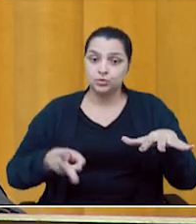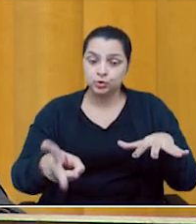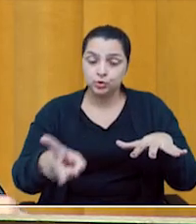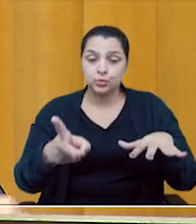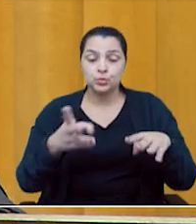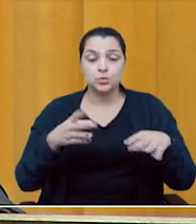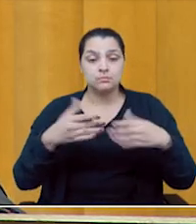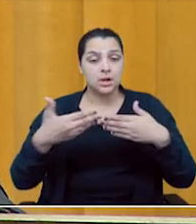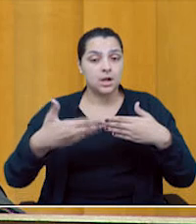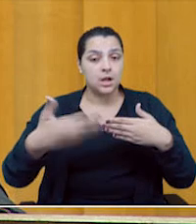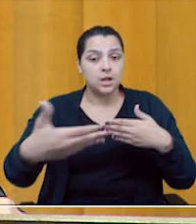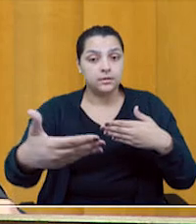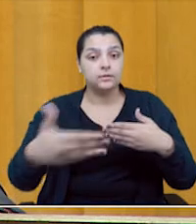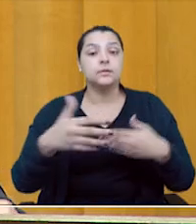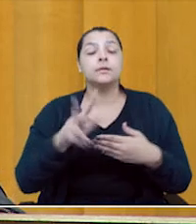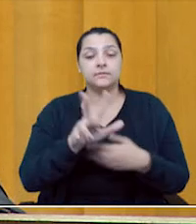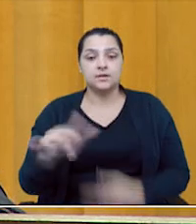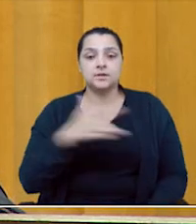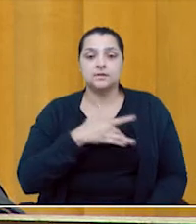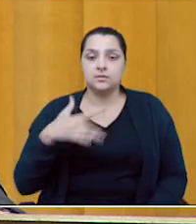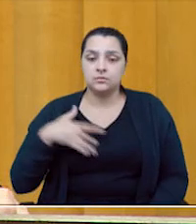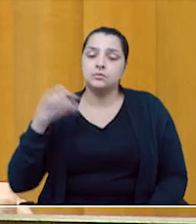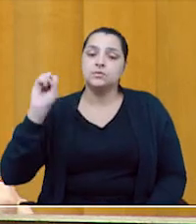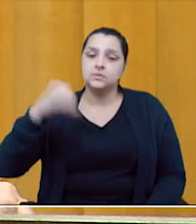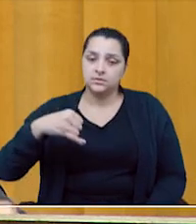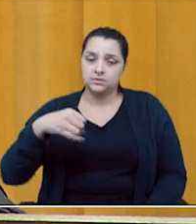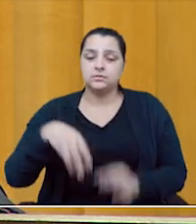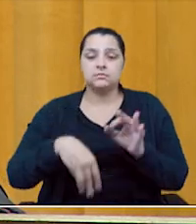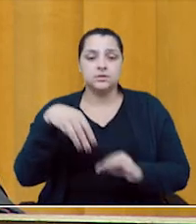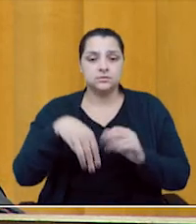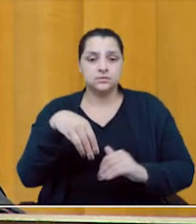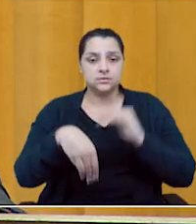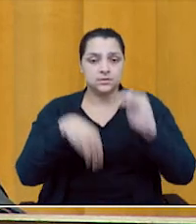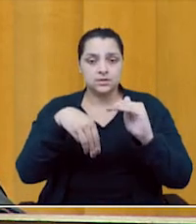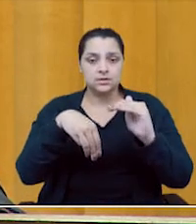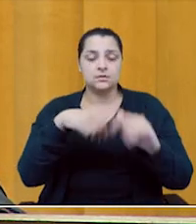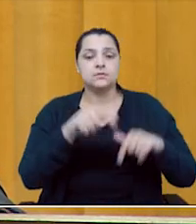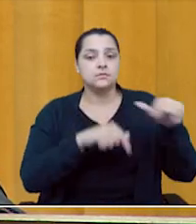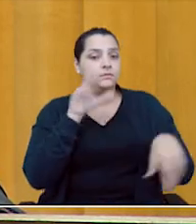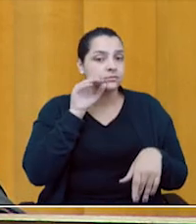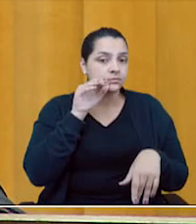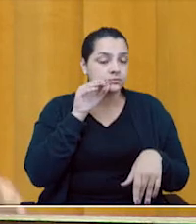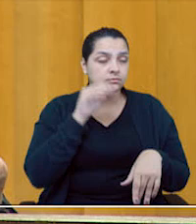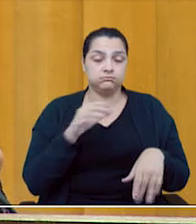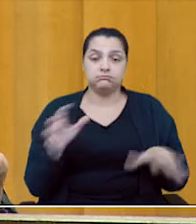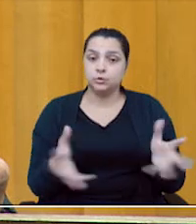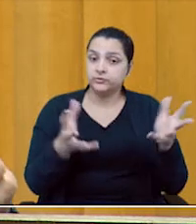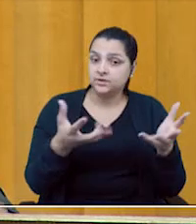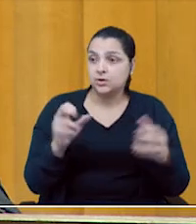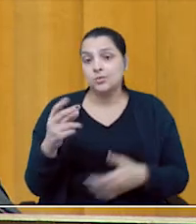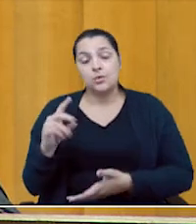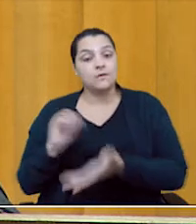vão impactar a saúde, sim, de magistrados e servidores, a motivação ou a falta de motivação e de expectativa e a